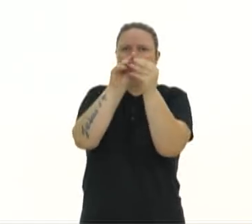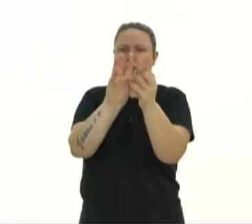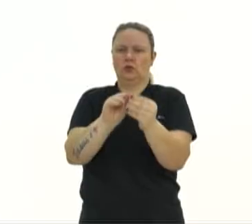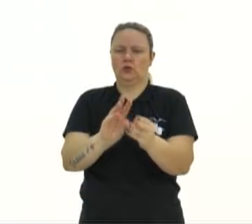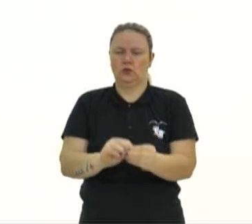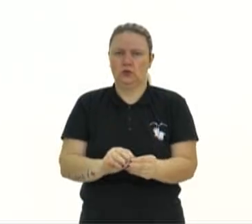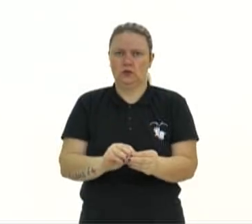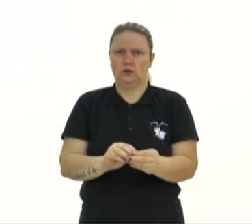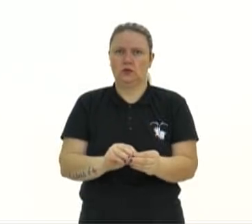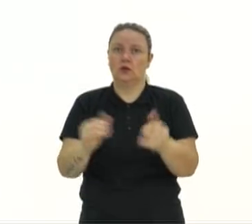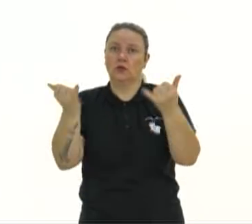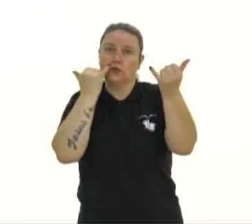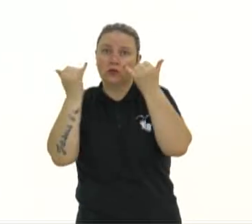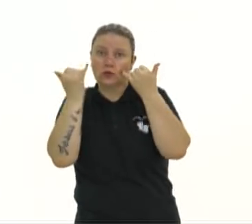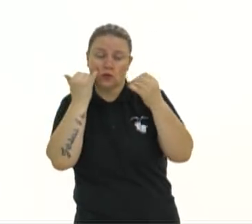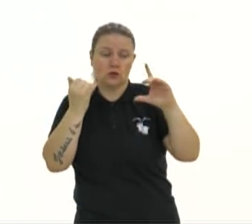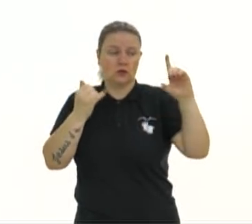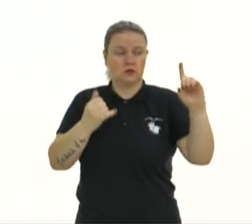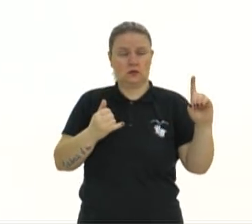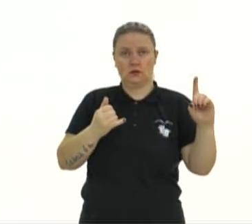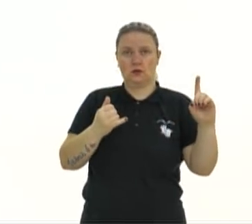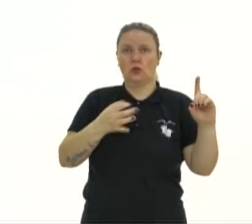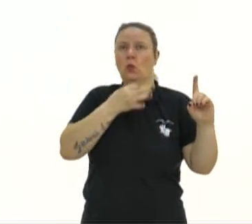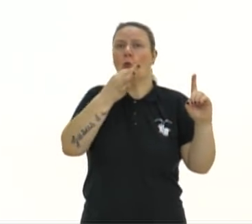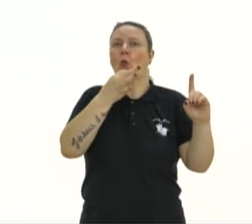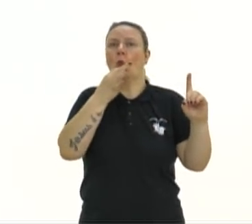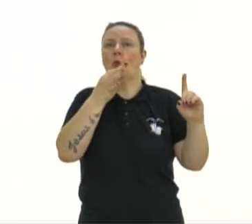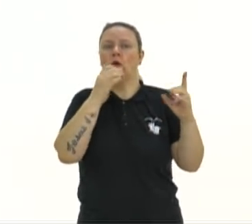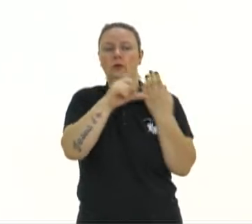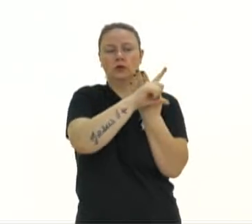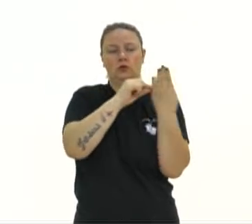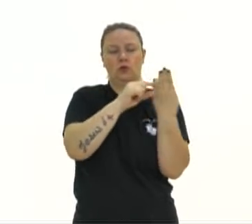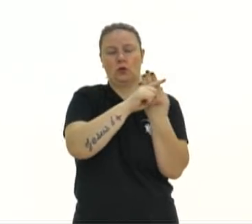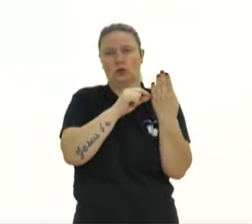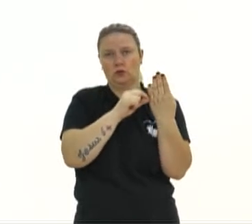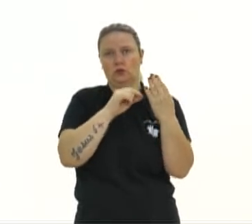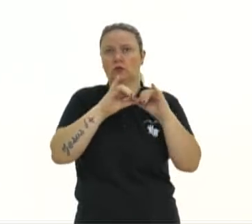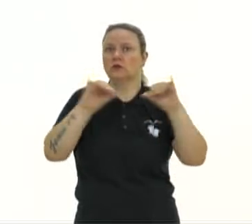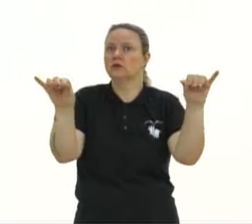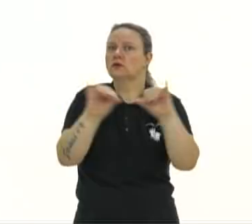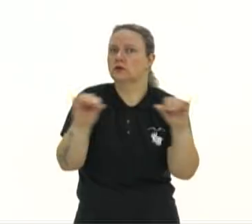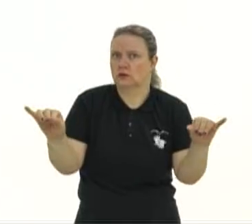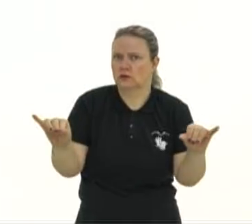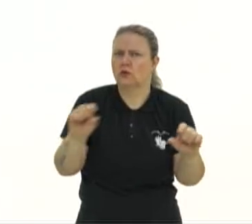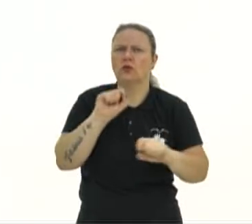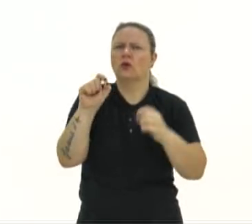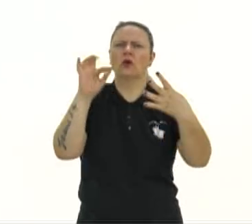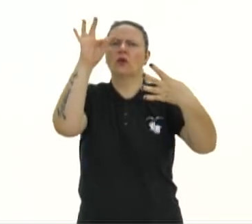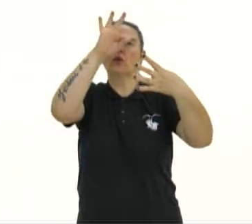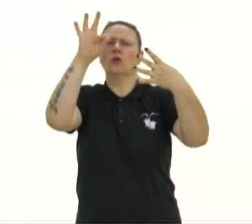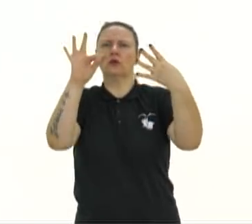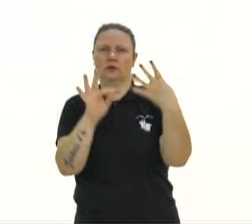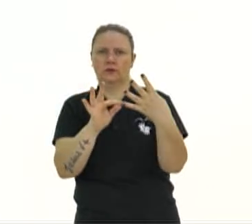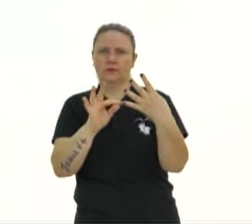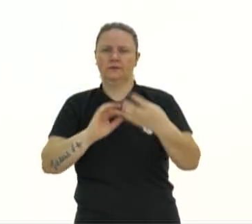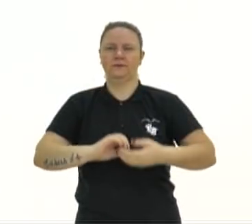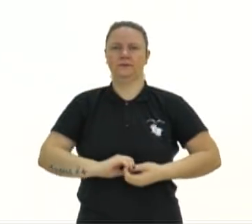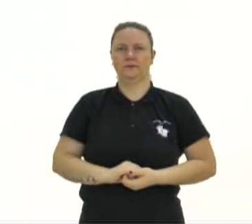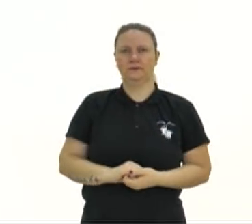da notícia. D. traz opinião do autor da notícia. Qual a alternativa?